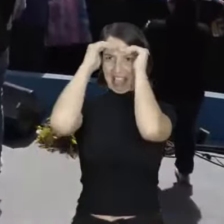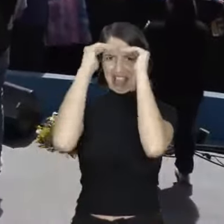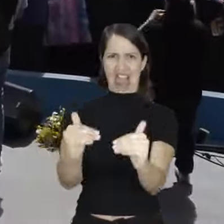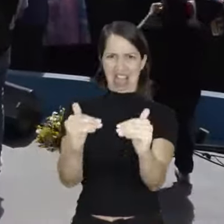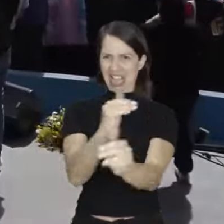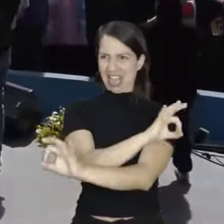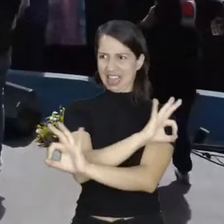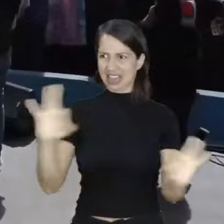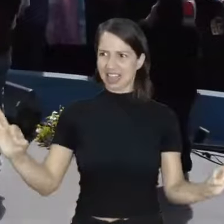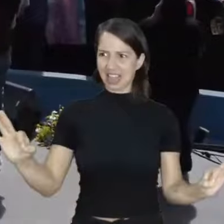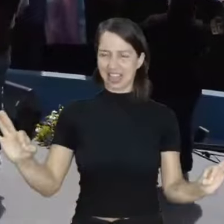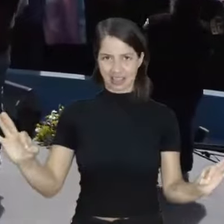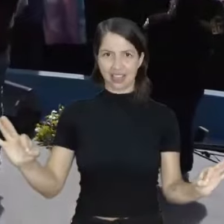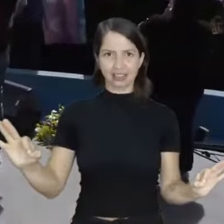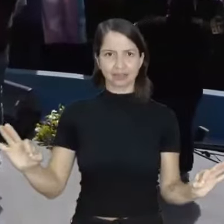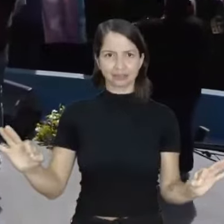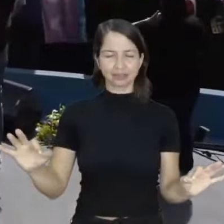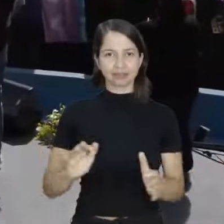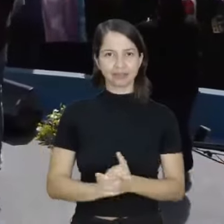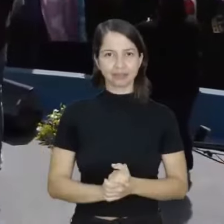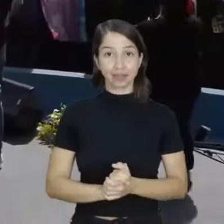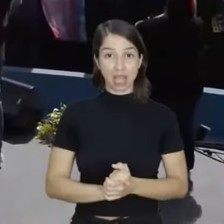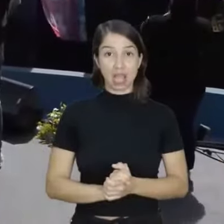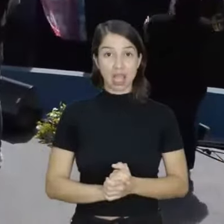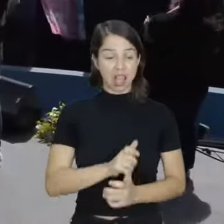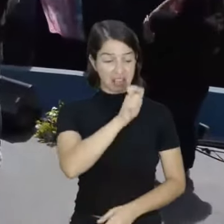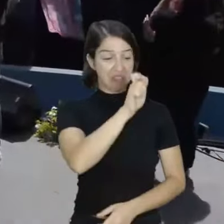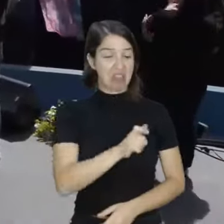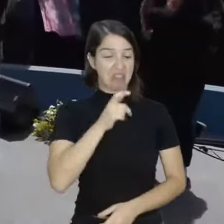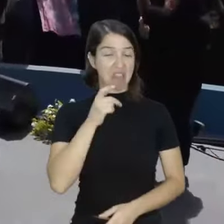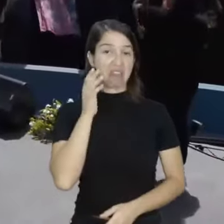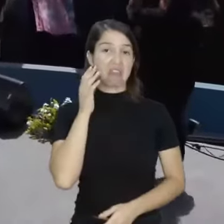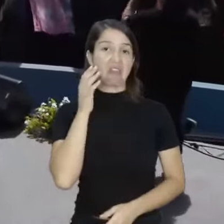o meu partido é o Brasil.